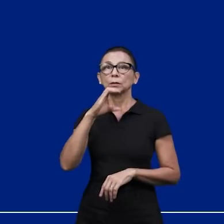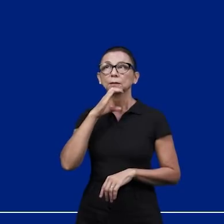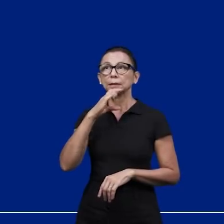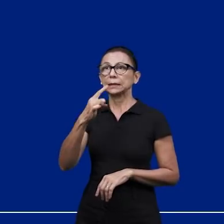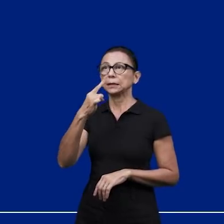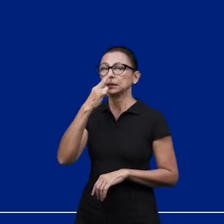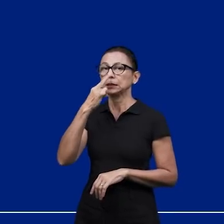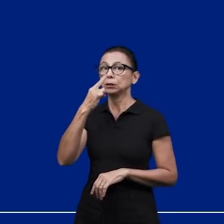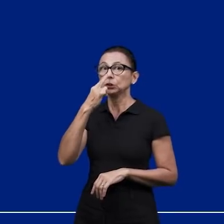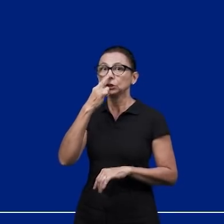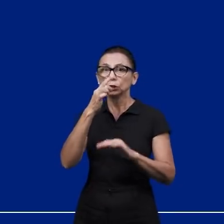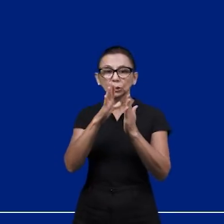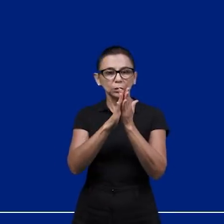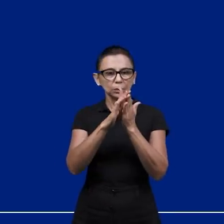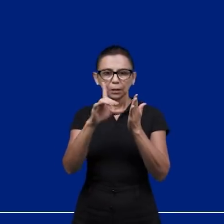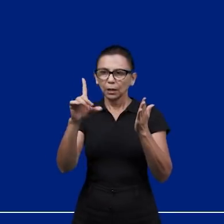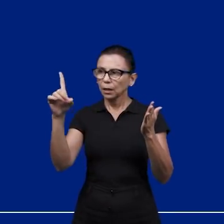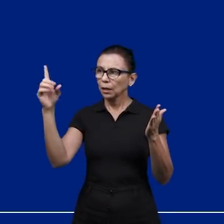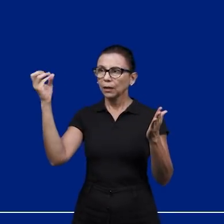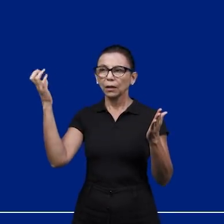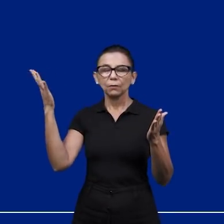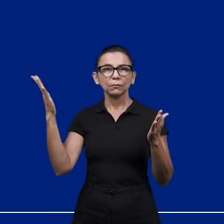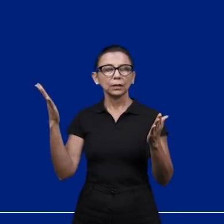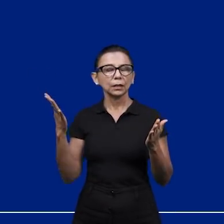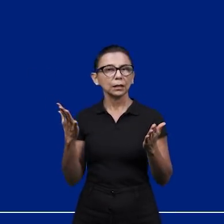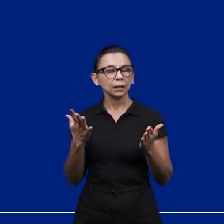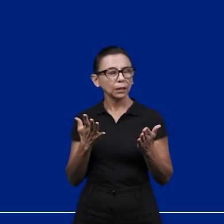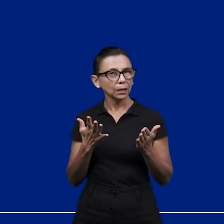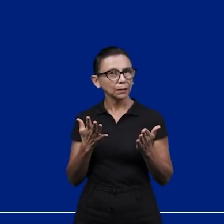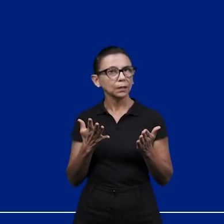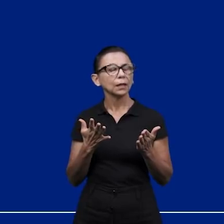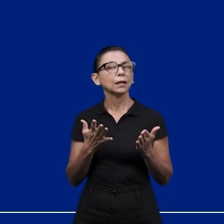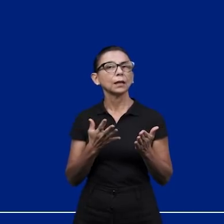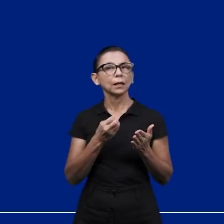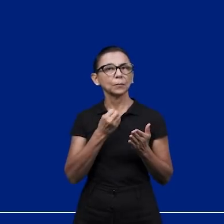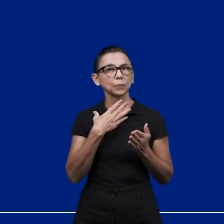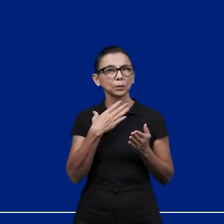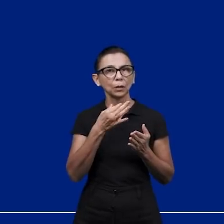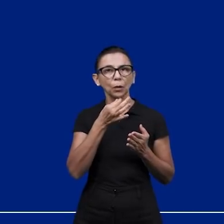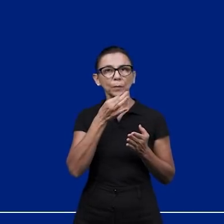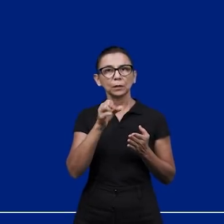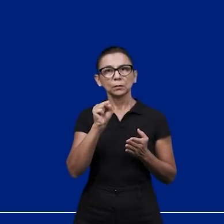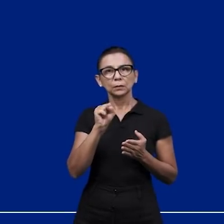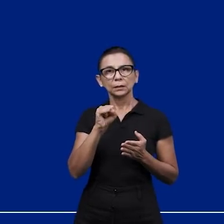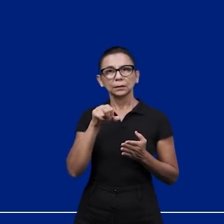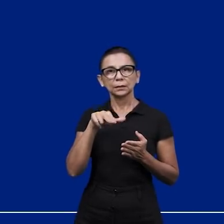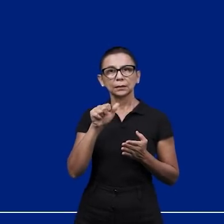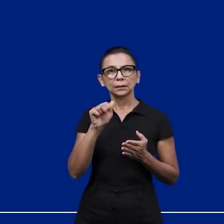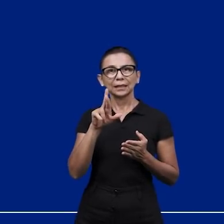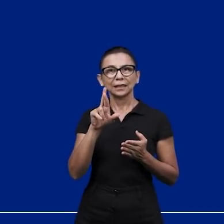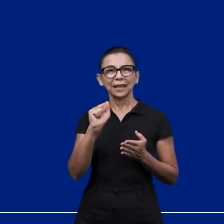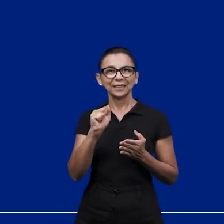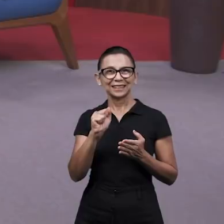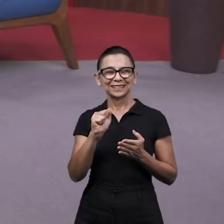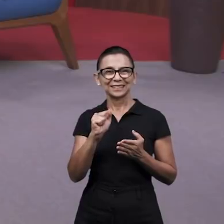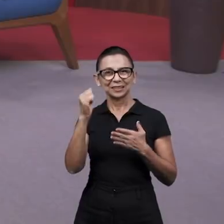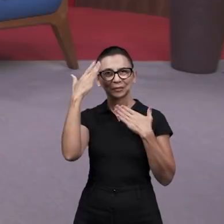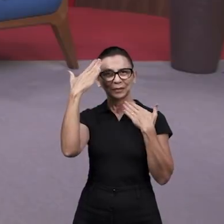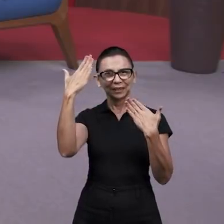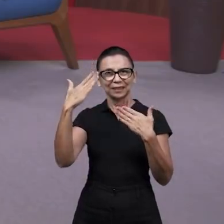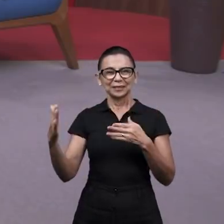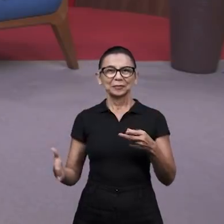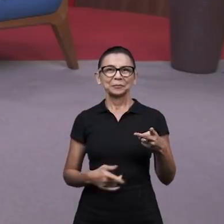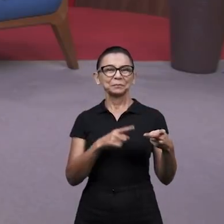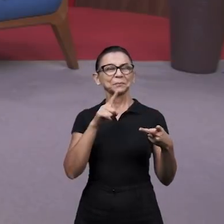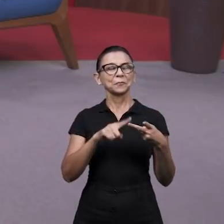e profundo da palavra. Essa é a mensagem enviada por Sinara Santos, de Recife, Pernambuco. Obrigado, Sinara. Agora, uma